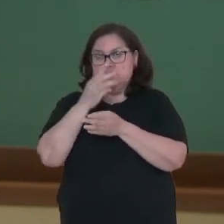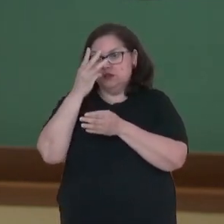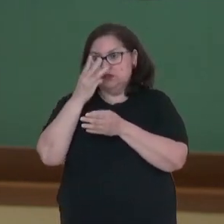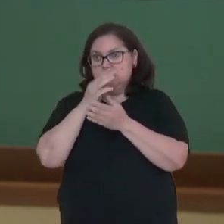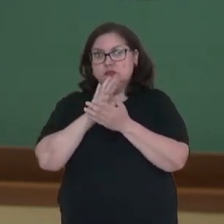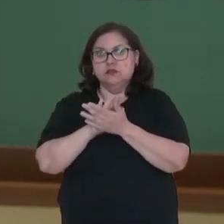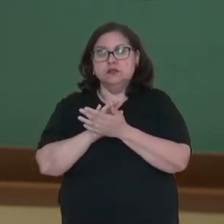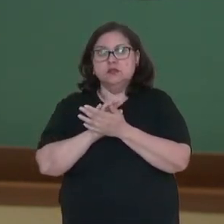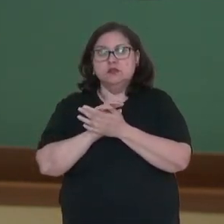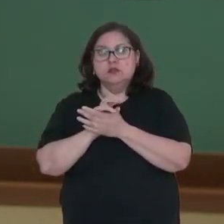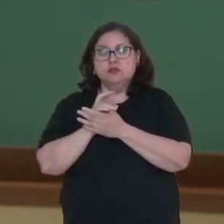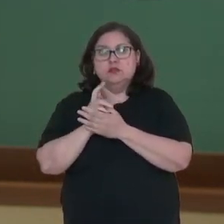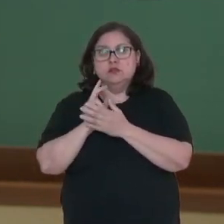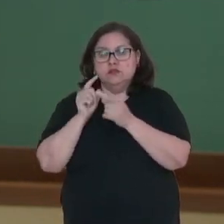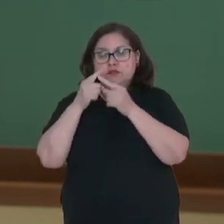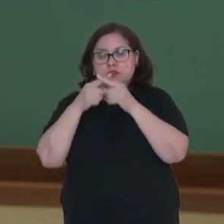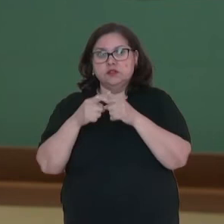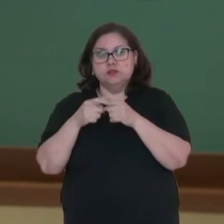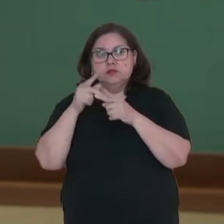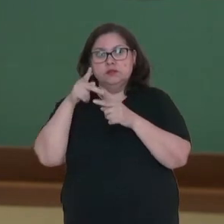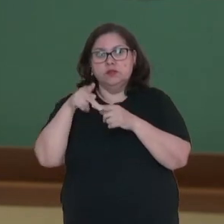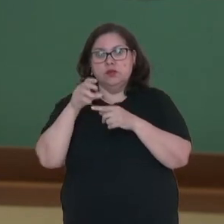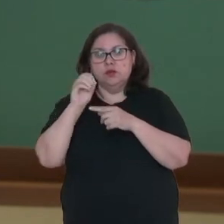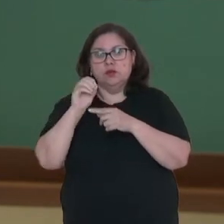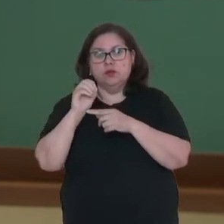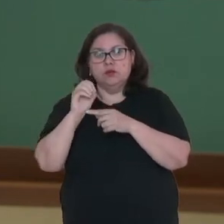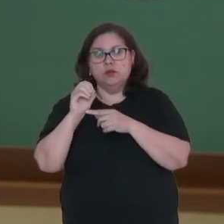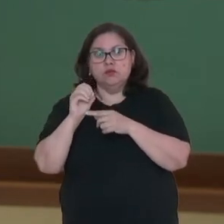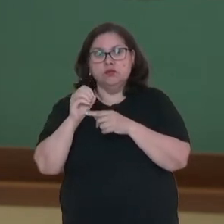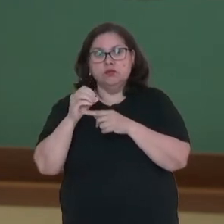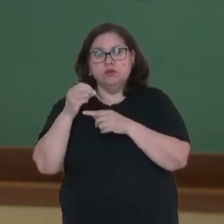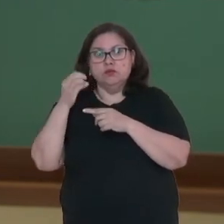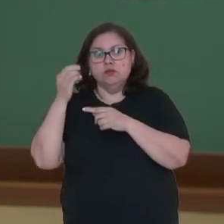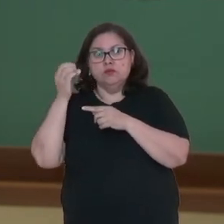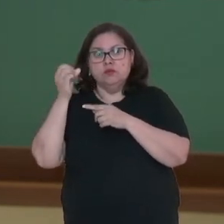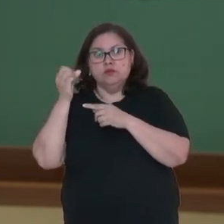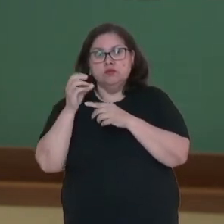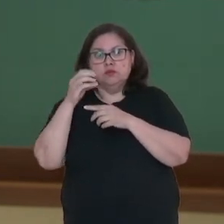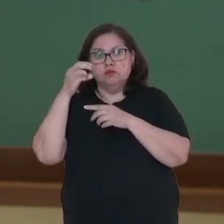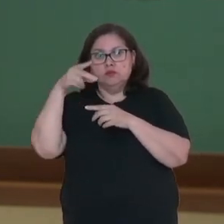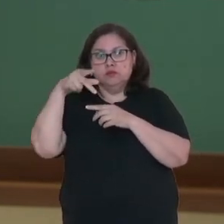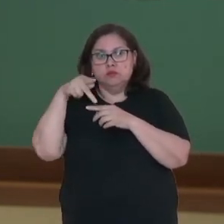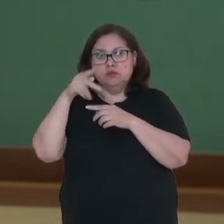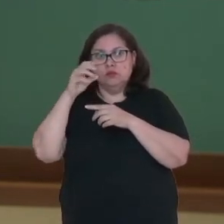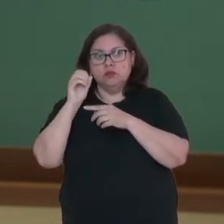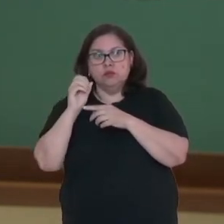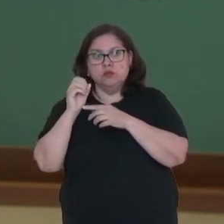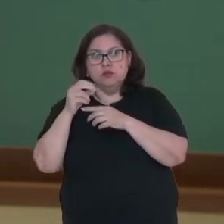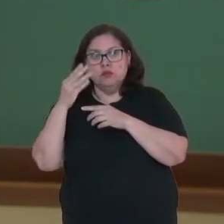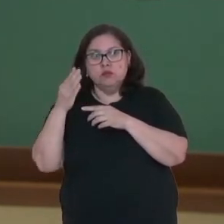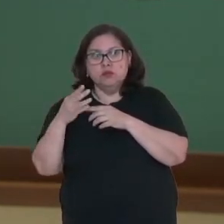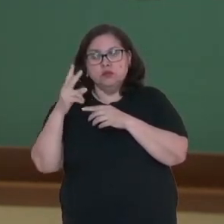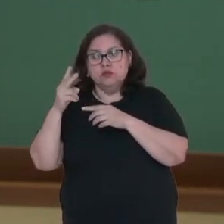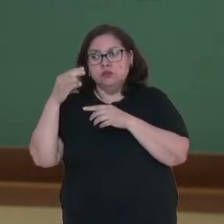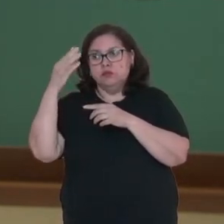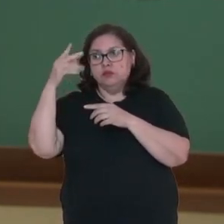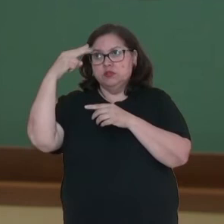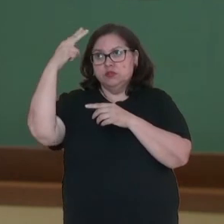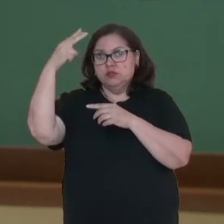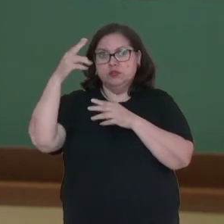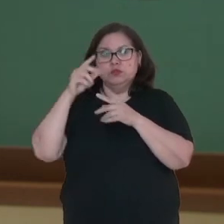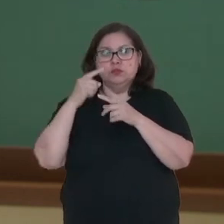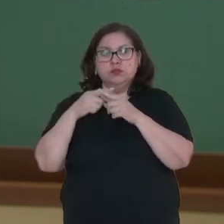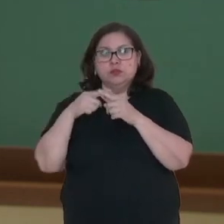3. Vezes a concentração dos íons fosfato elevado a 2. Por quê,